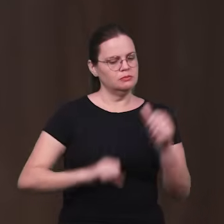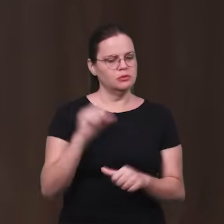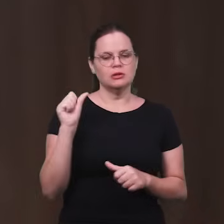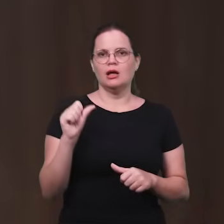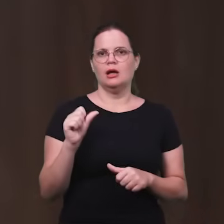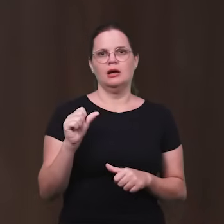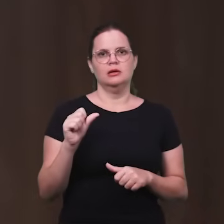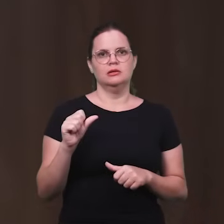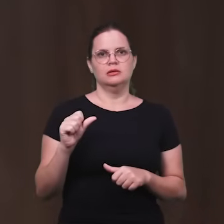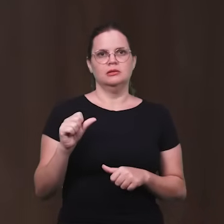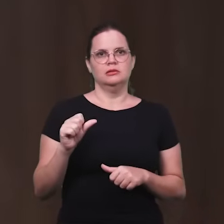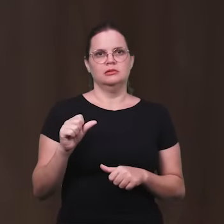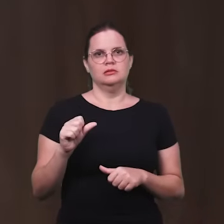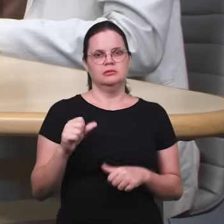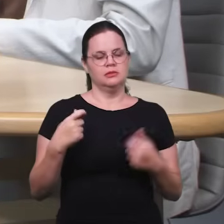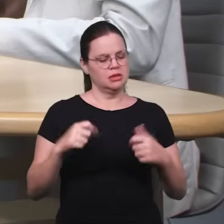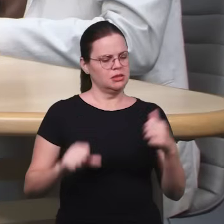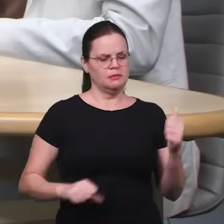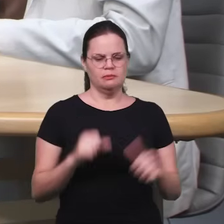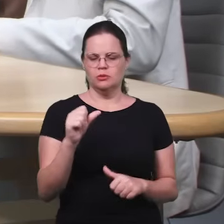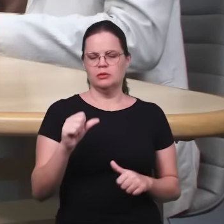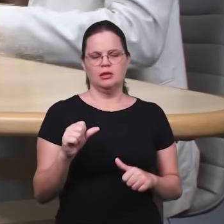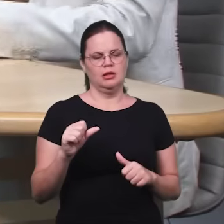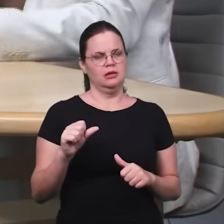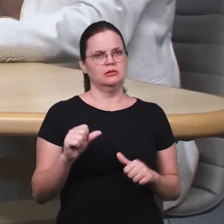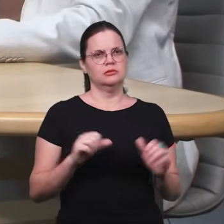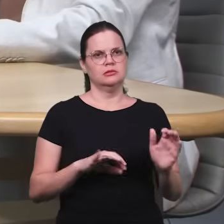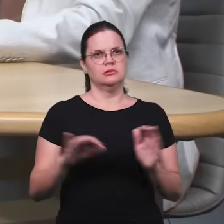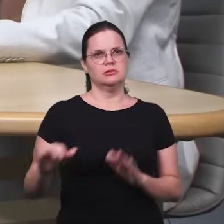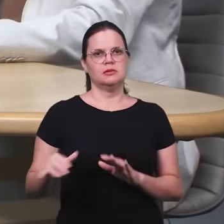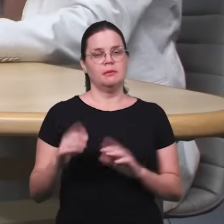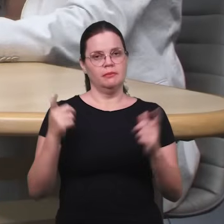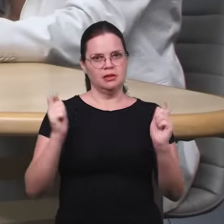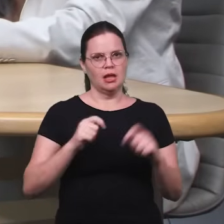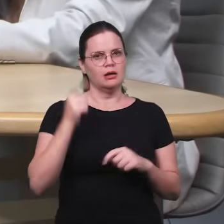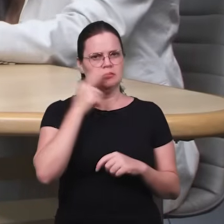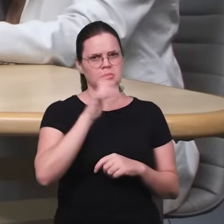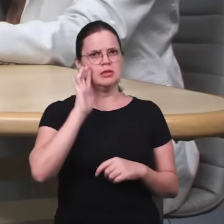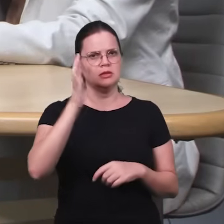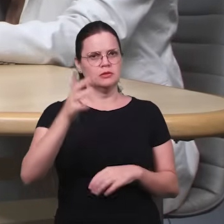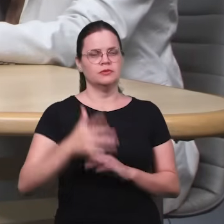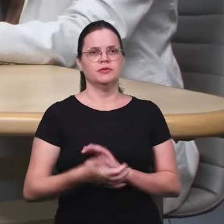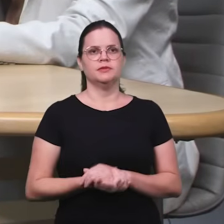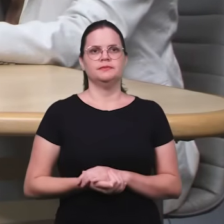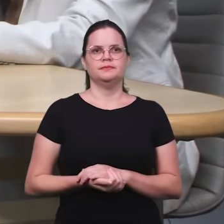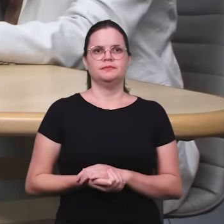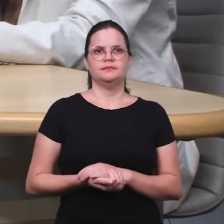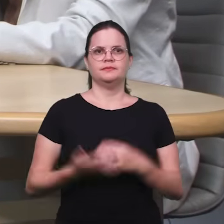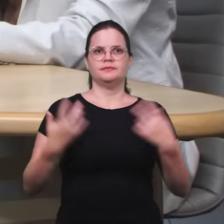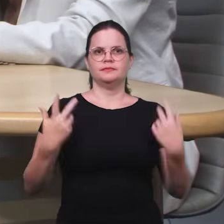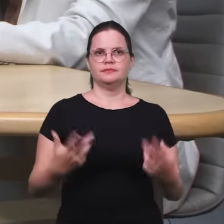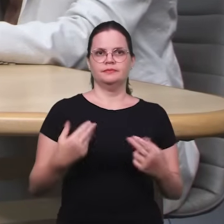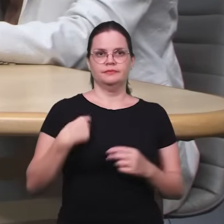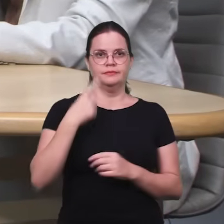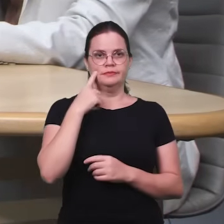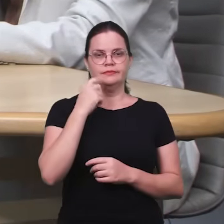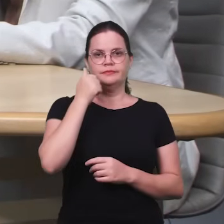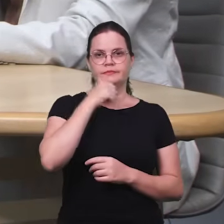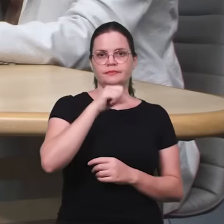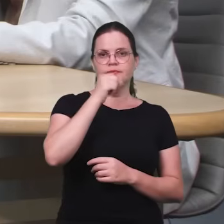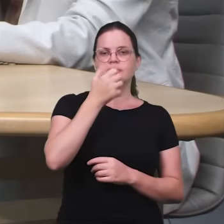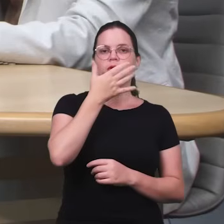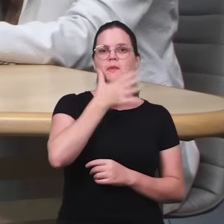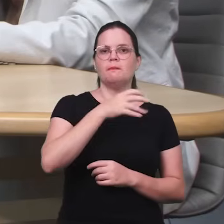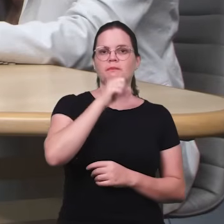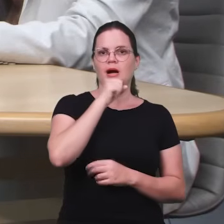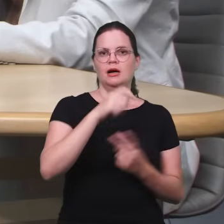situação, para que isso possa ser resolvido, né? Às vezes, quando o senhor usou o exemplo do pai, do filho, né, dos filhos